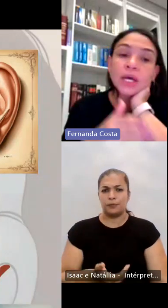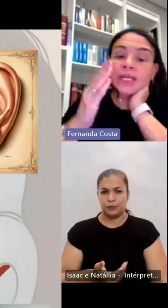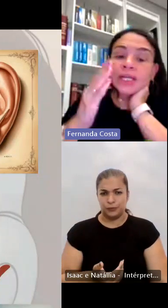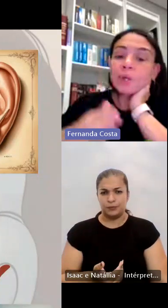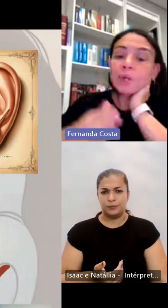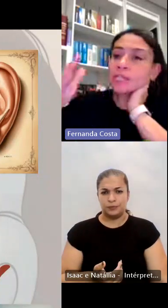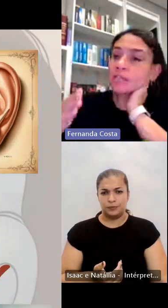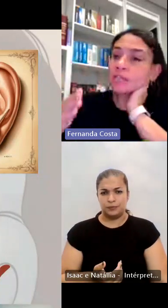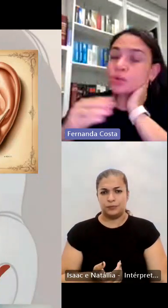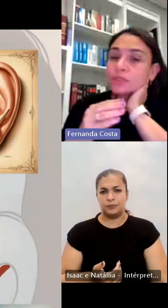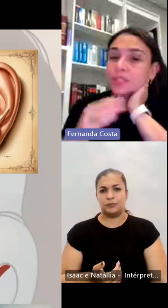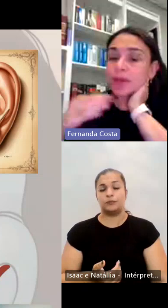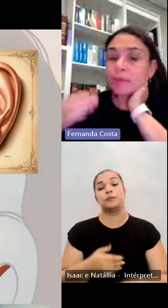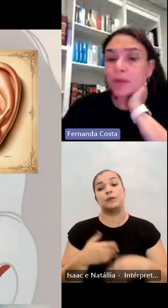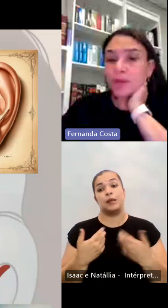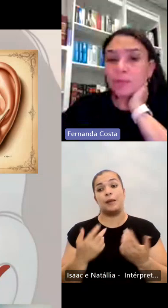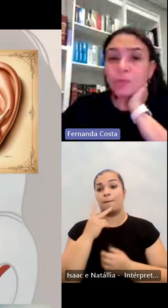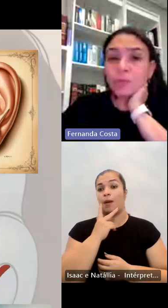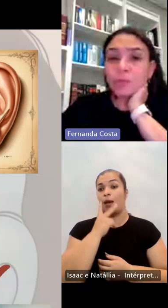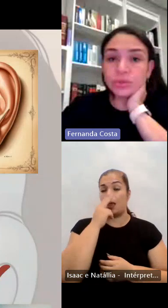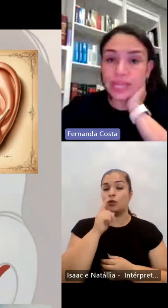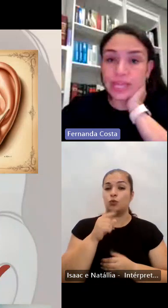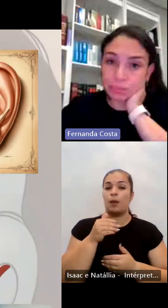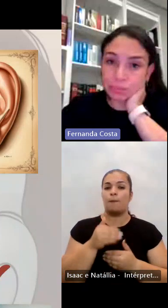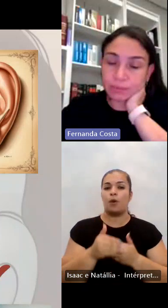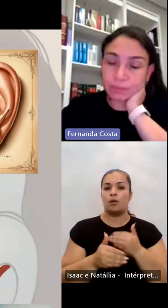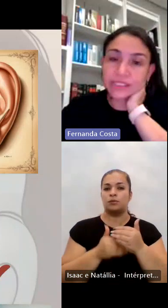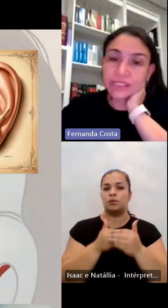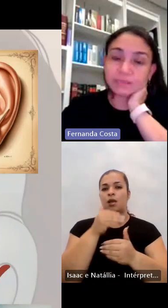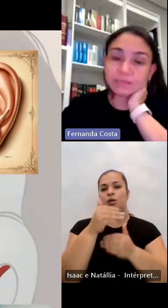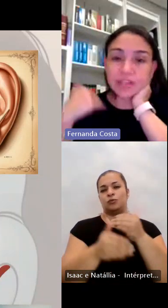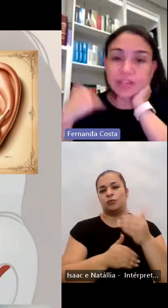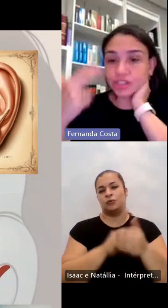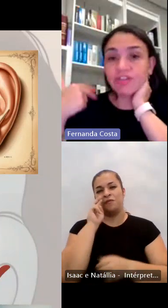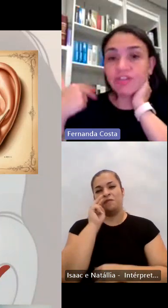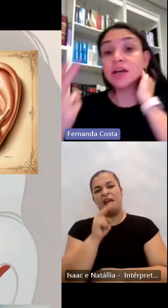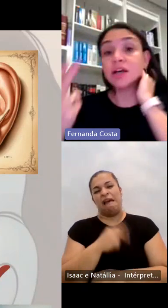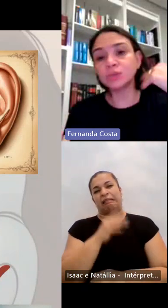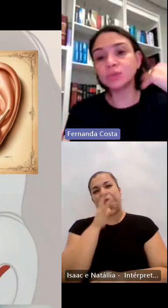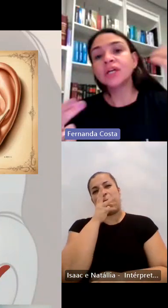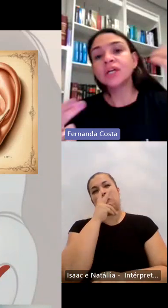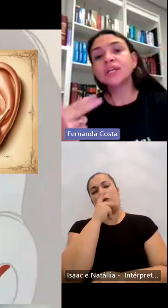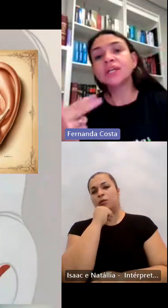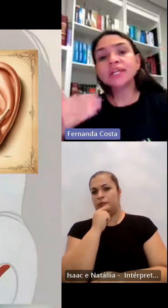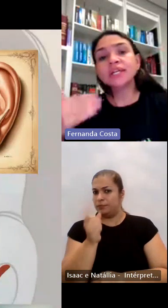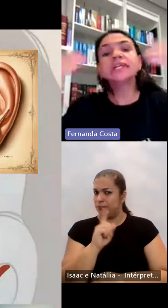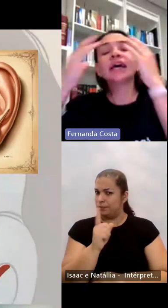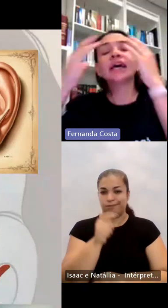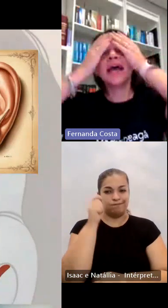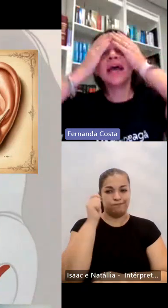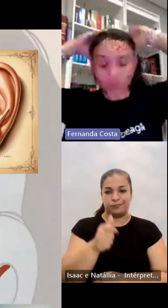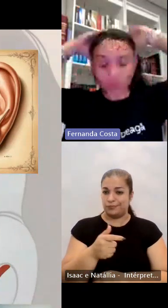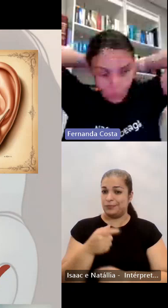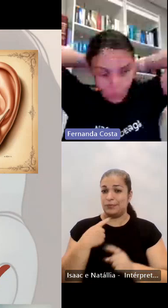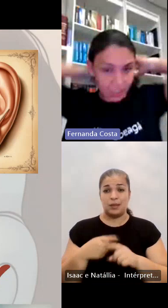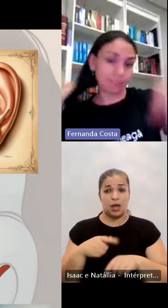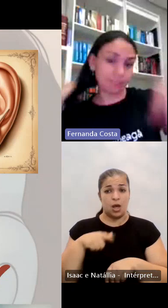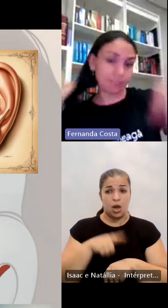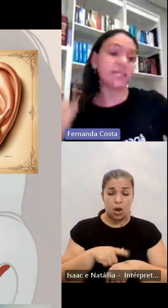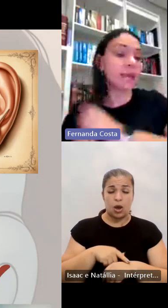parecendo que é um processo que demora muito tempo, mas a gente está falando e